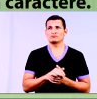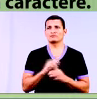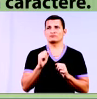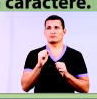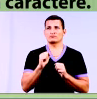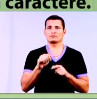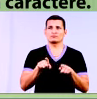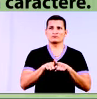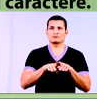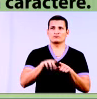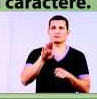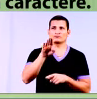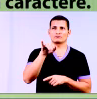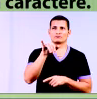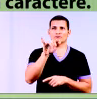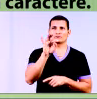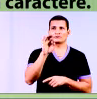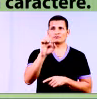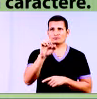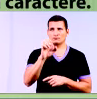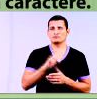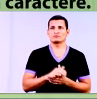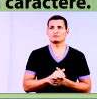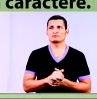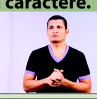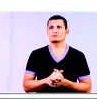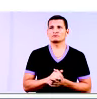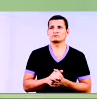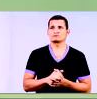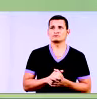representar isso como um byte, não é isso?